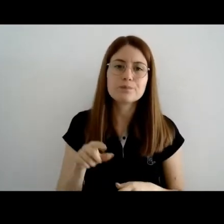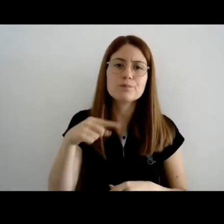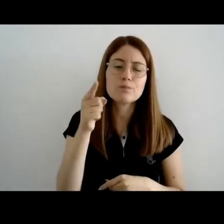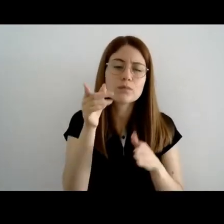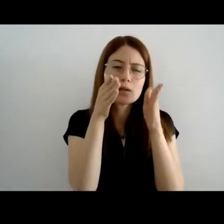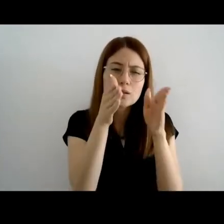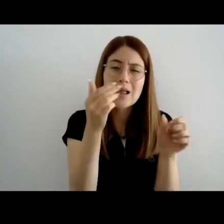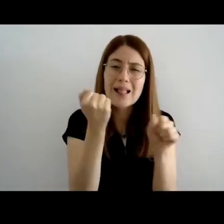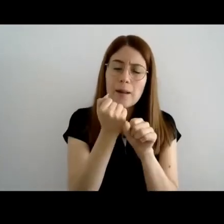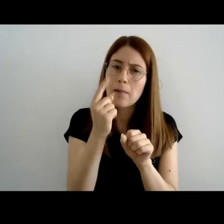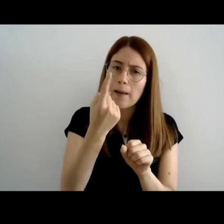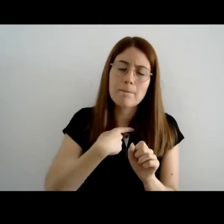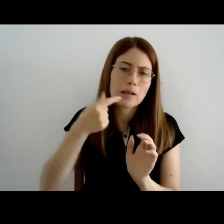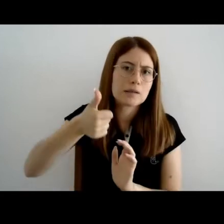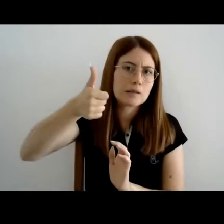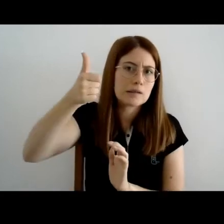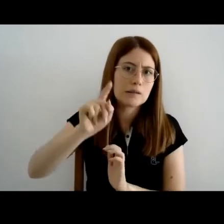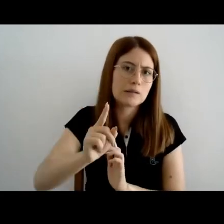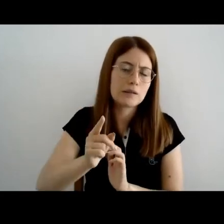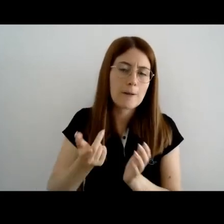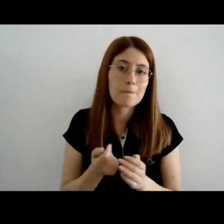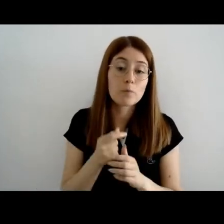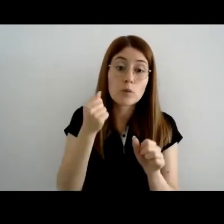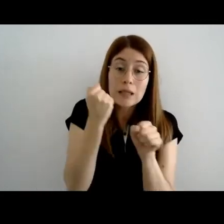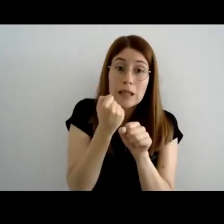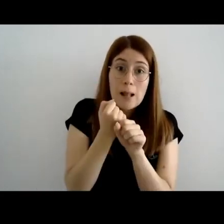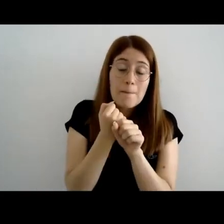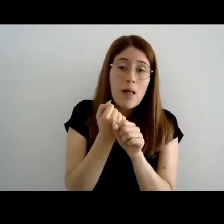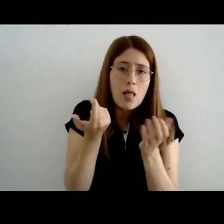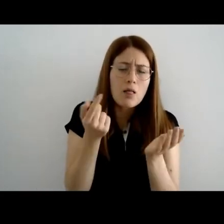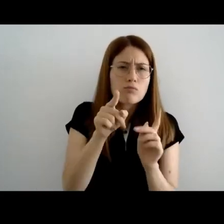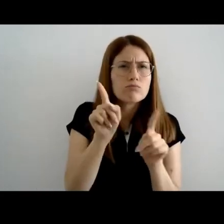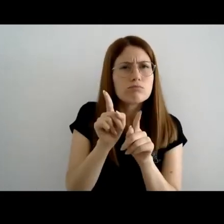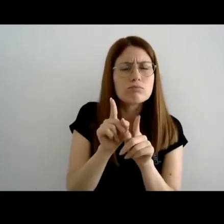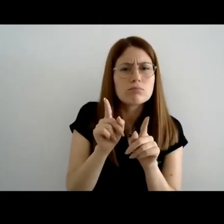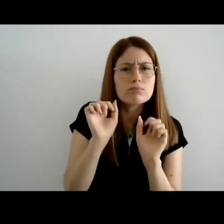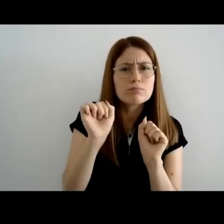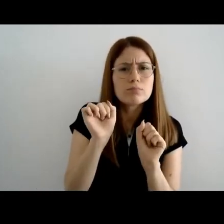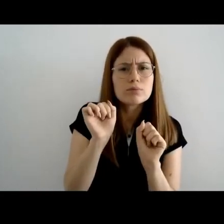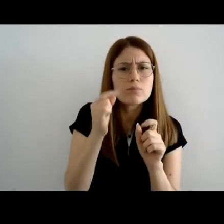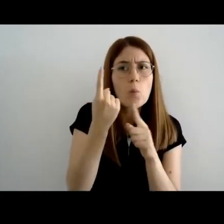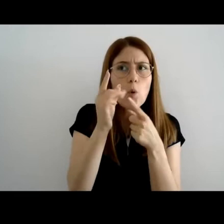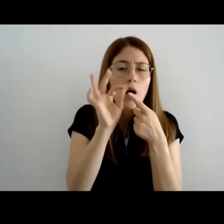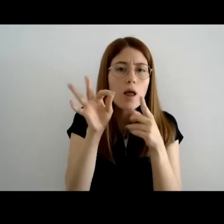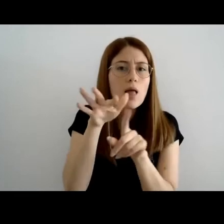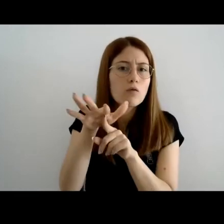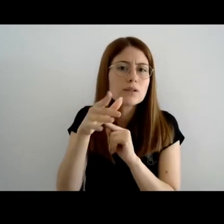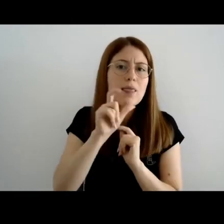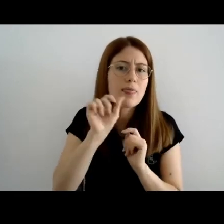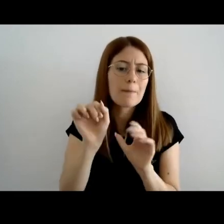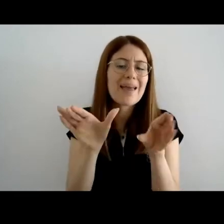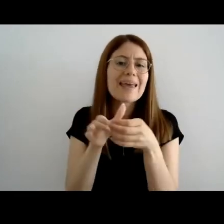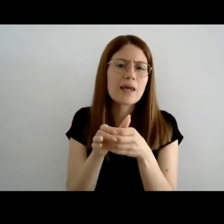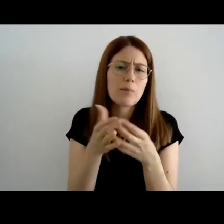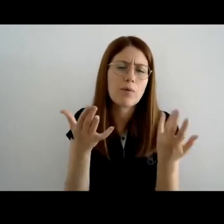ser central. O desempenho como uma variável de equipa. Embora normalmente as pessoas que estão